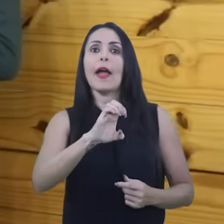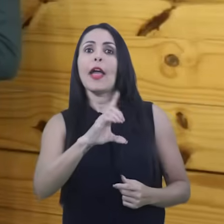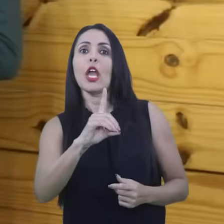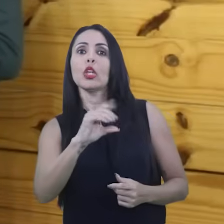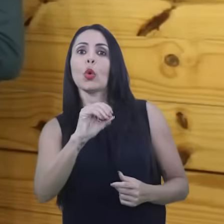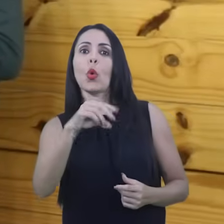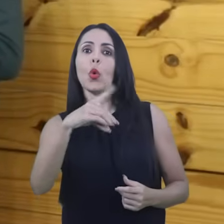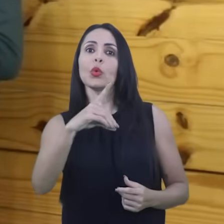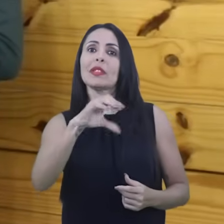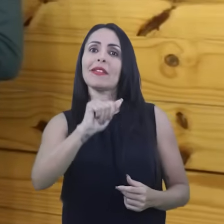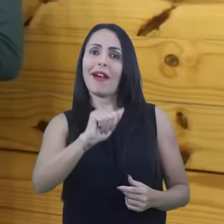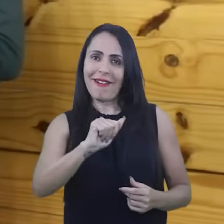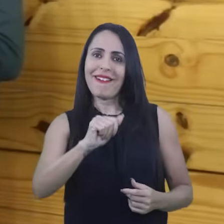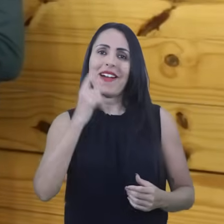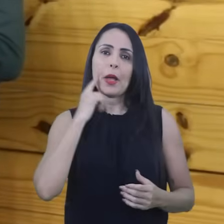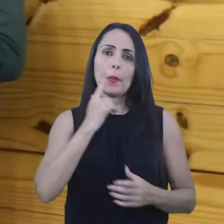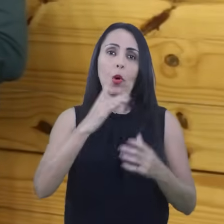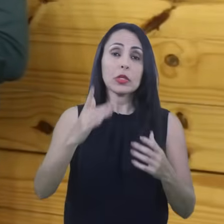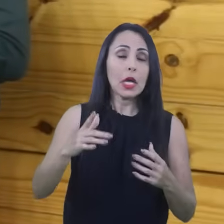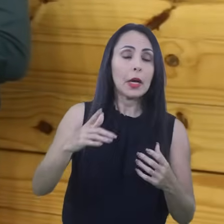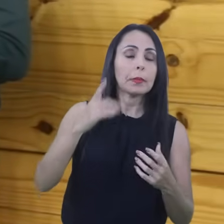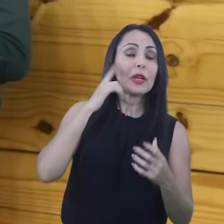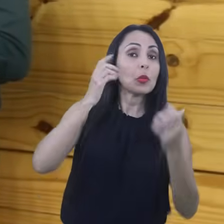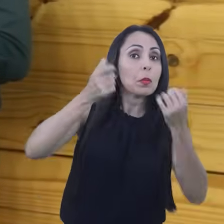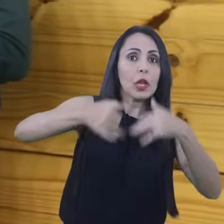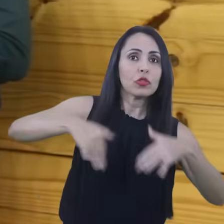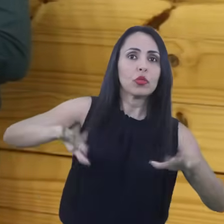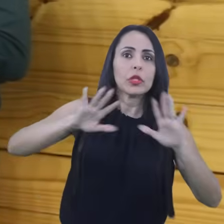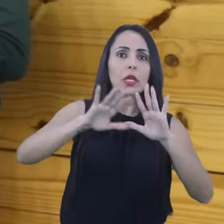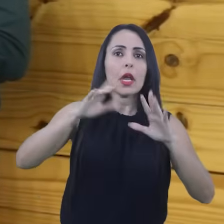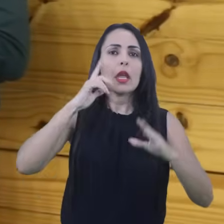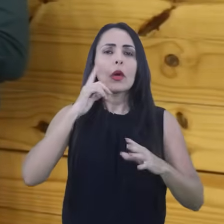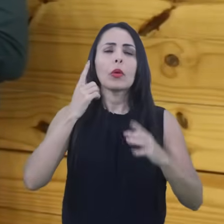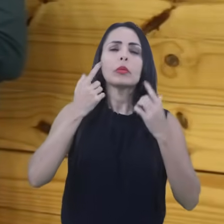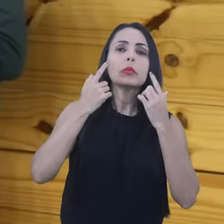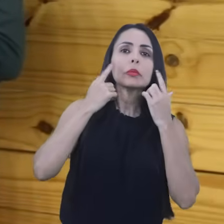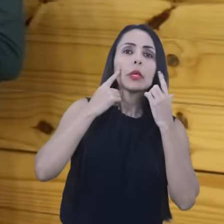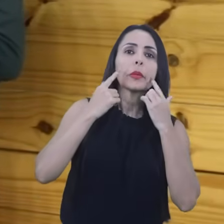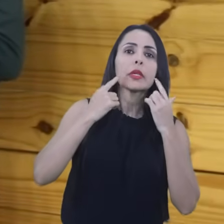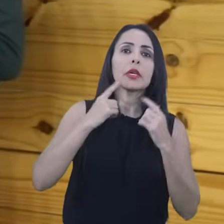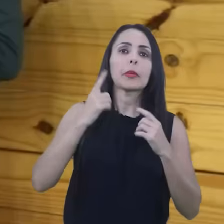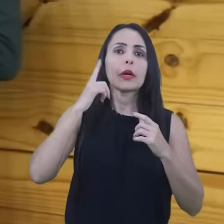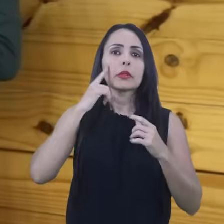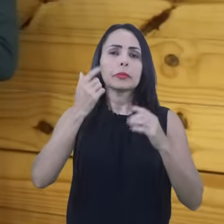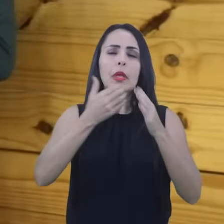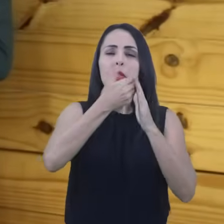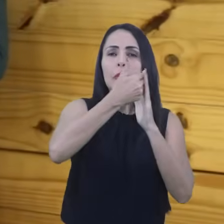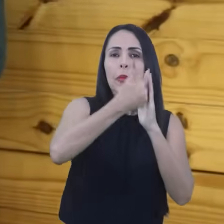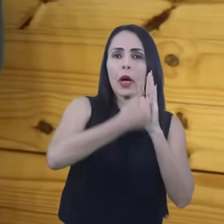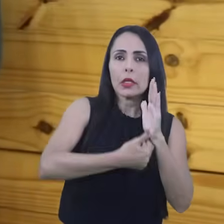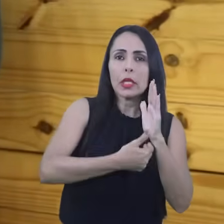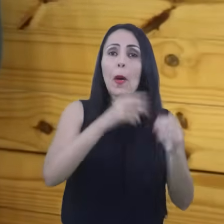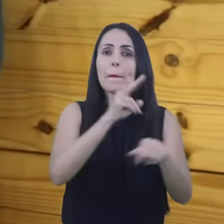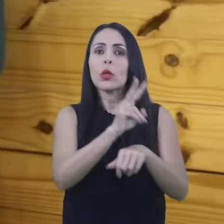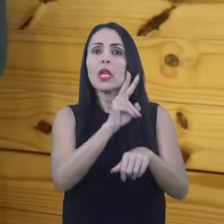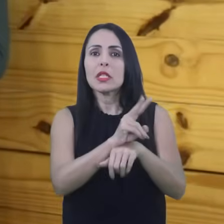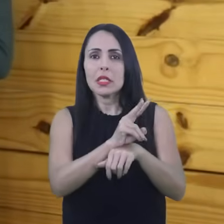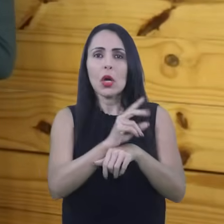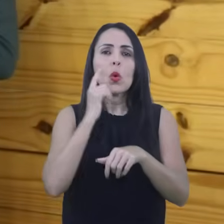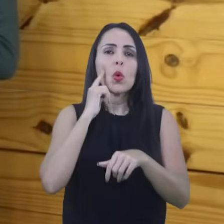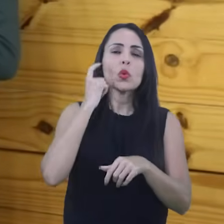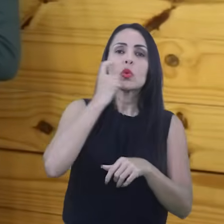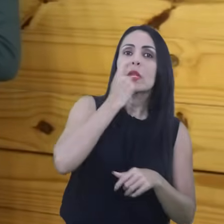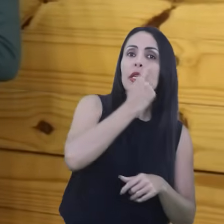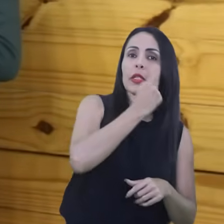né, uma atrição que possa danificar os tecidos moles da boca ou até mesmo o esmalte dentário. A gente precisa ter esse senso, né,